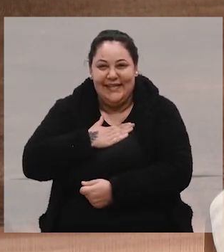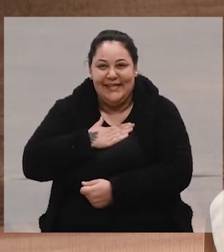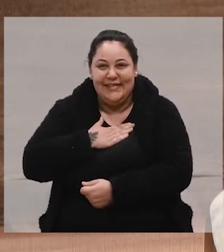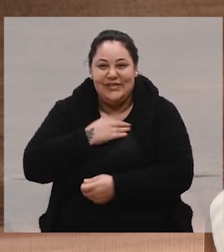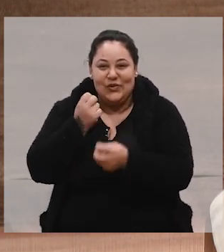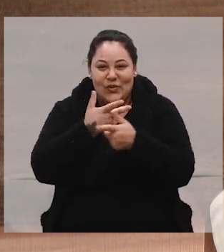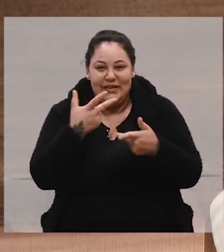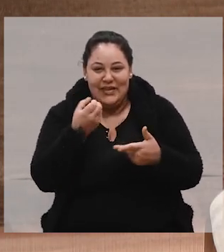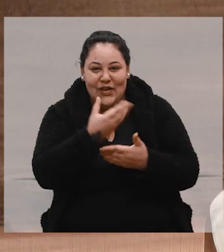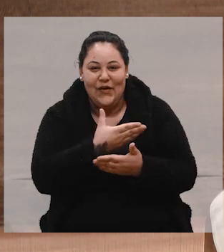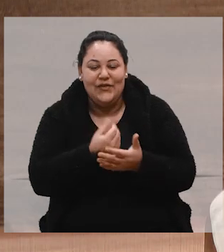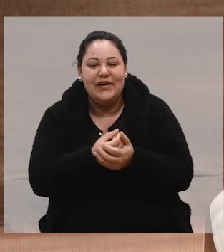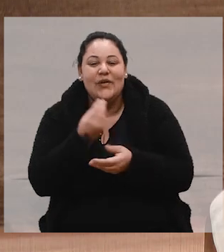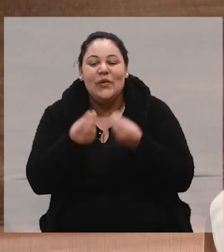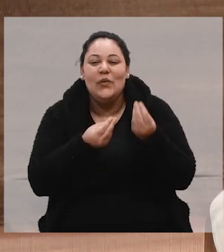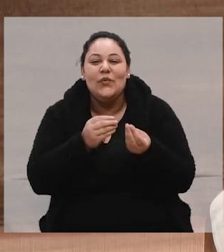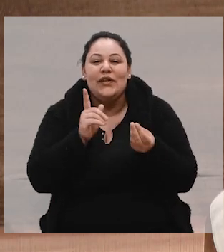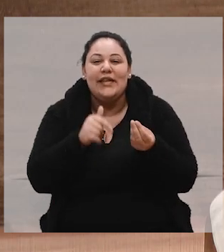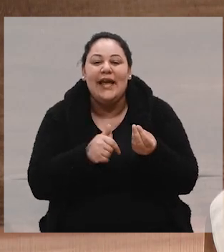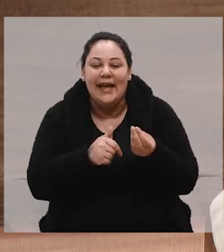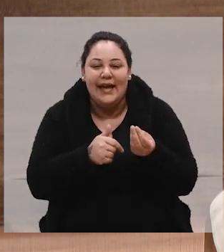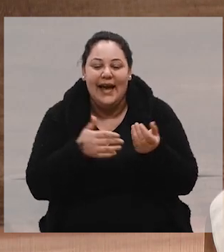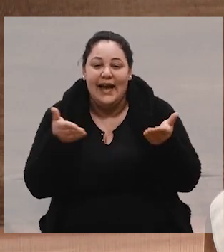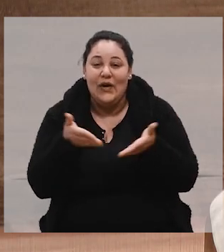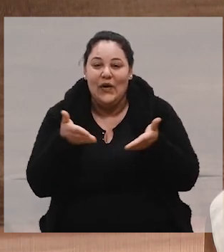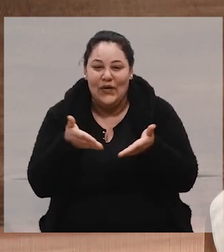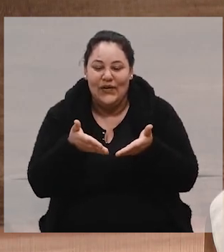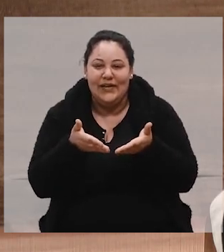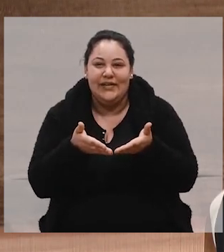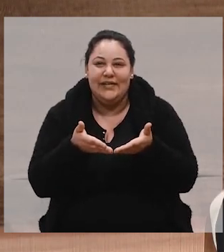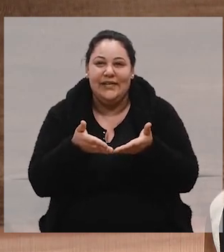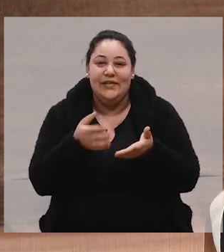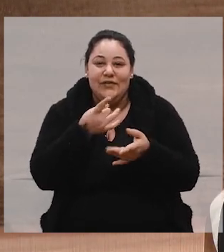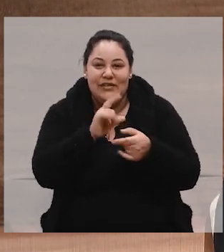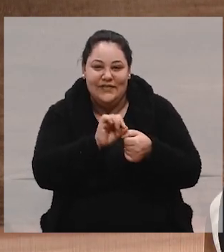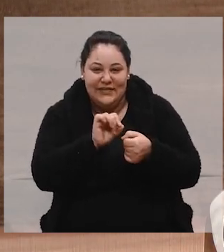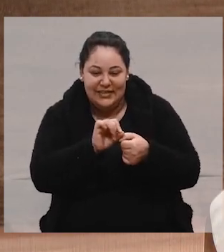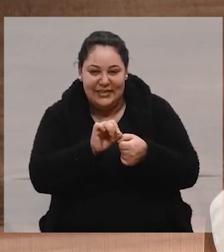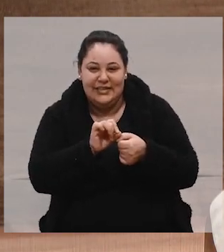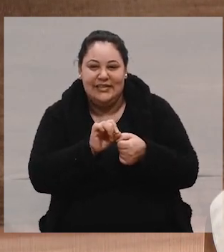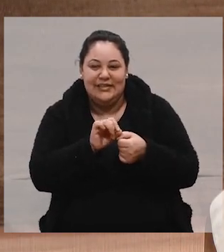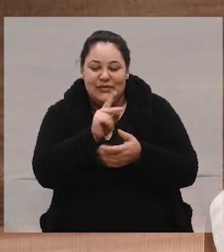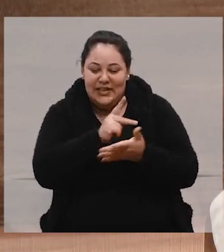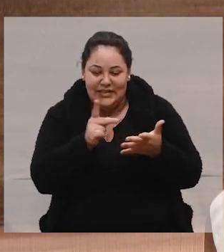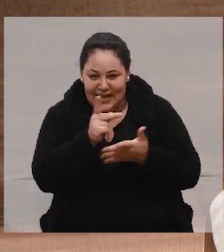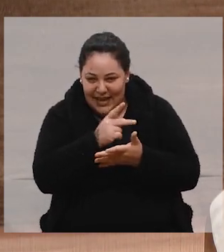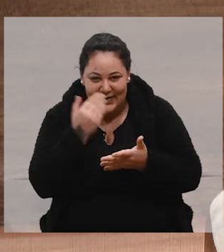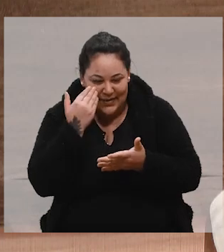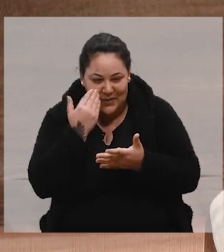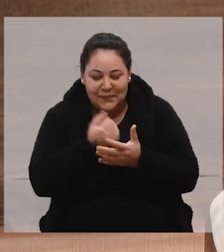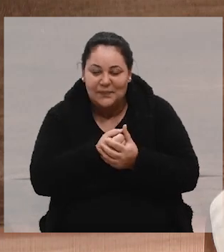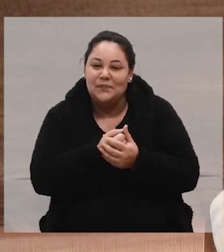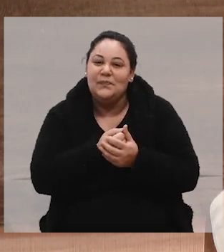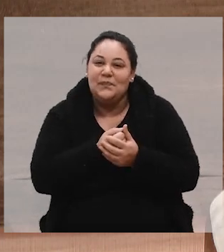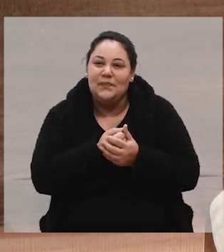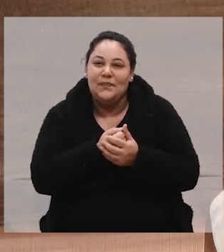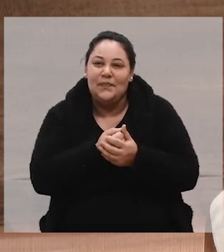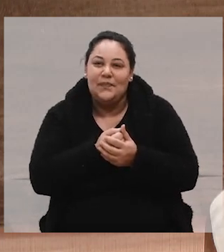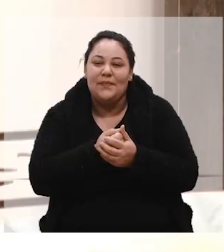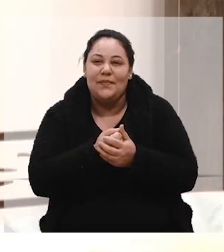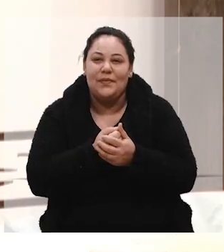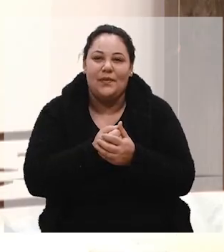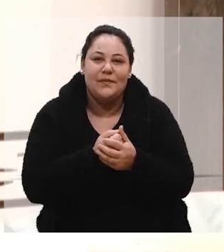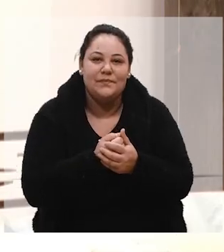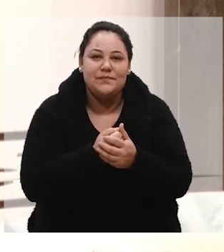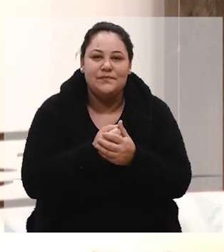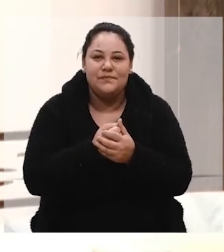contaste aí de versões mais recentes. Como é que tem sido também, a partir das Tartarugas Ninjas, essa evolução nos desenhos, enfim?